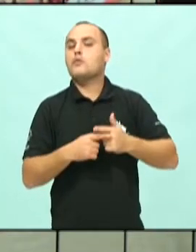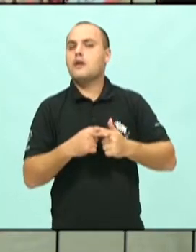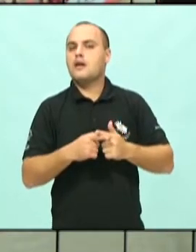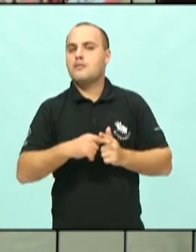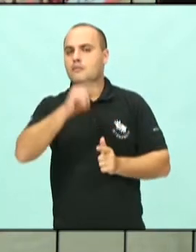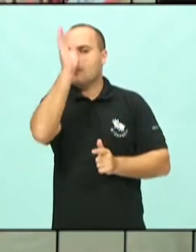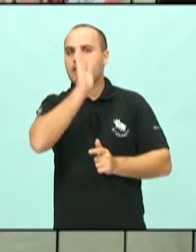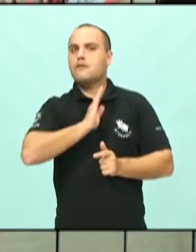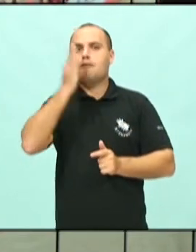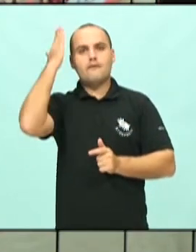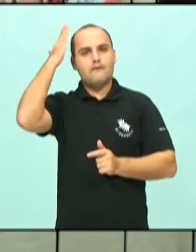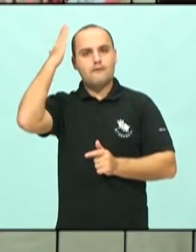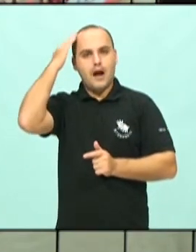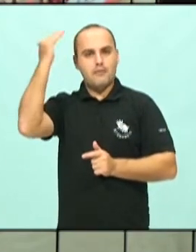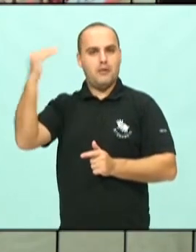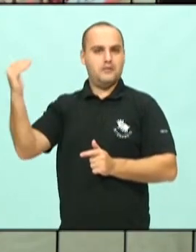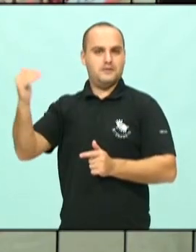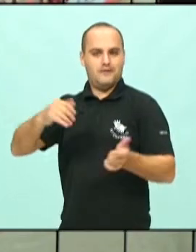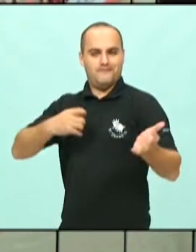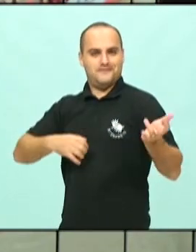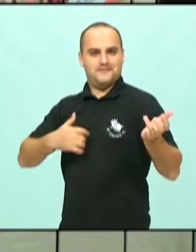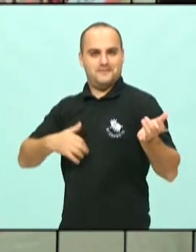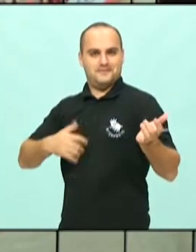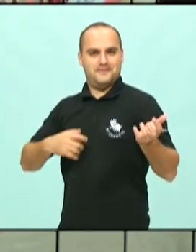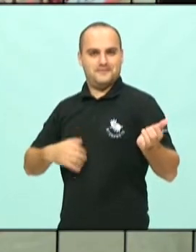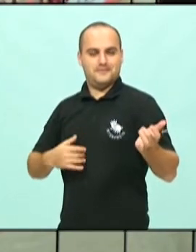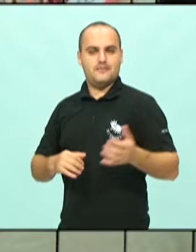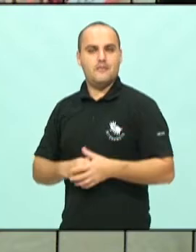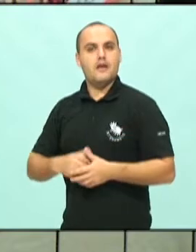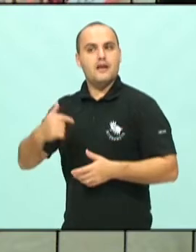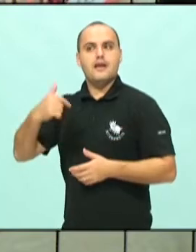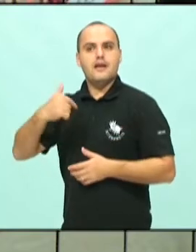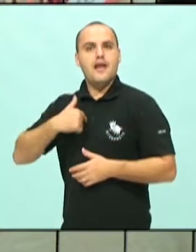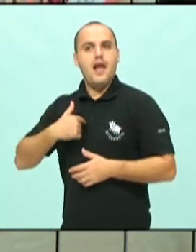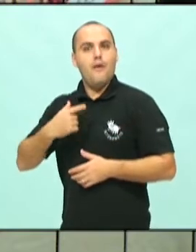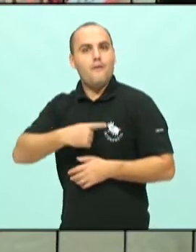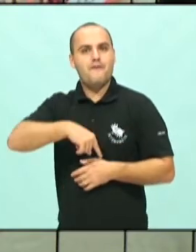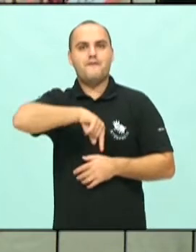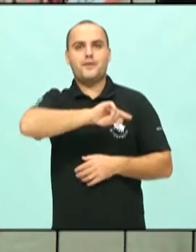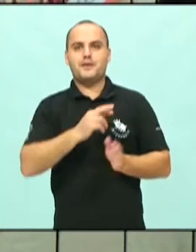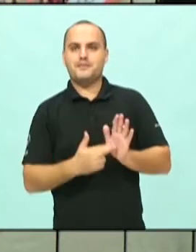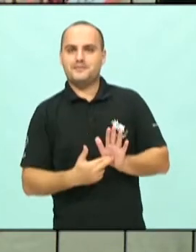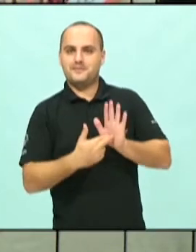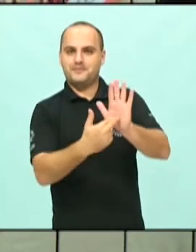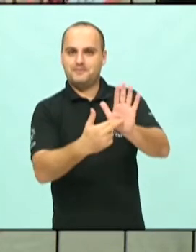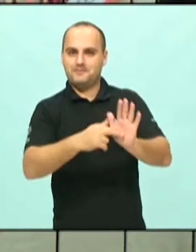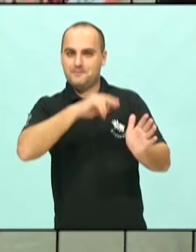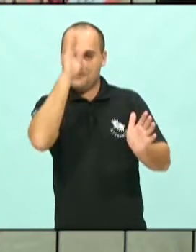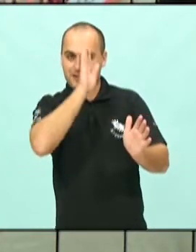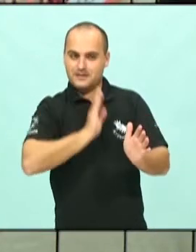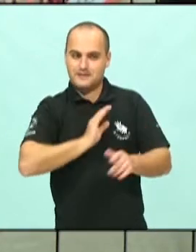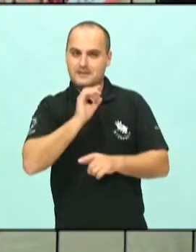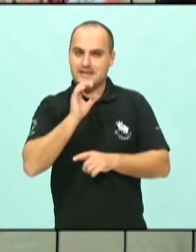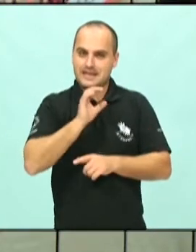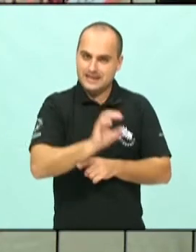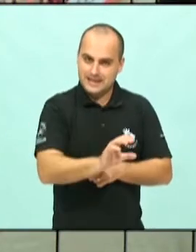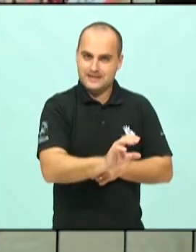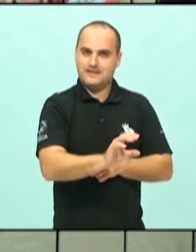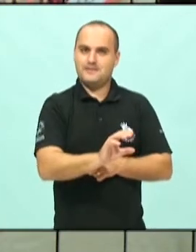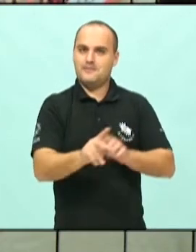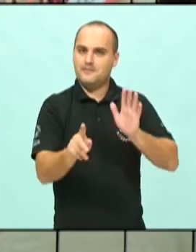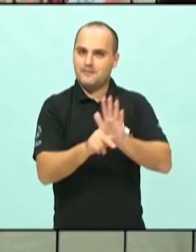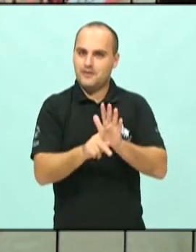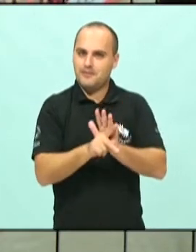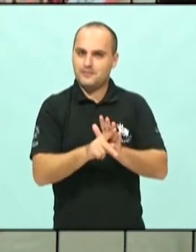violão, né? E eu tive a grande felicidade de poder levar o violão brasileiro nessa edição de aniversário